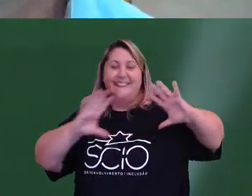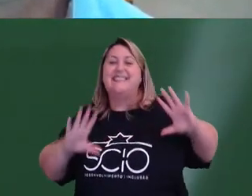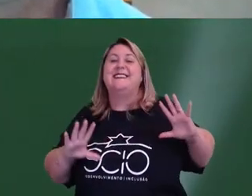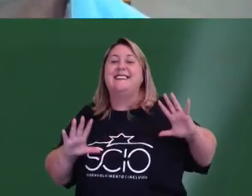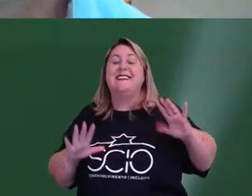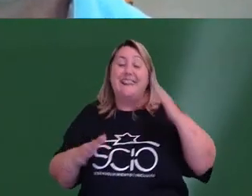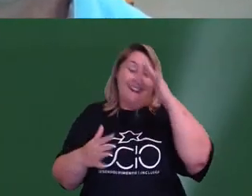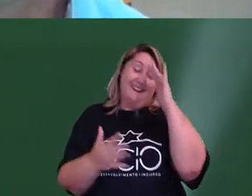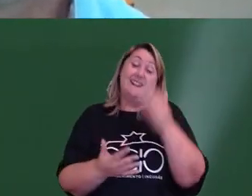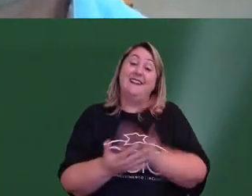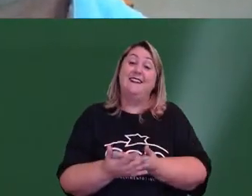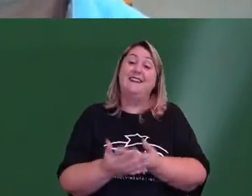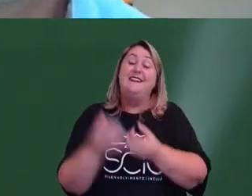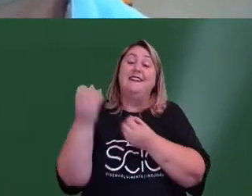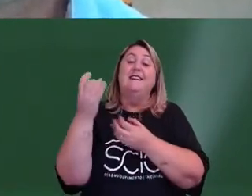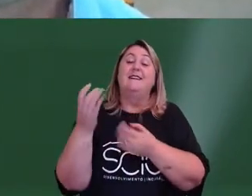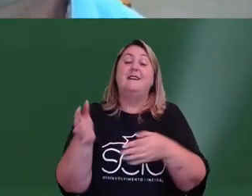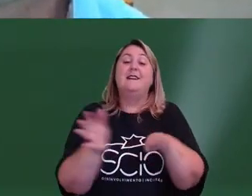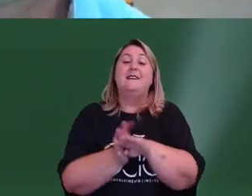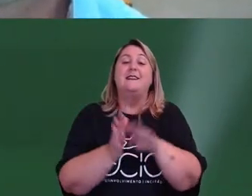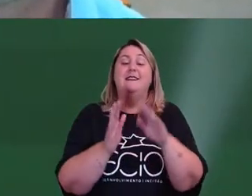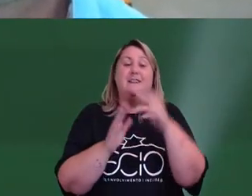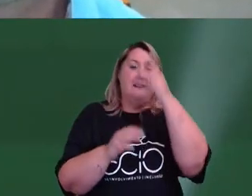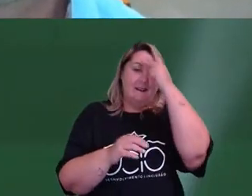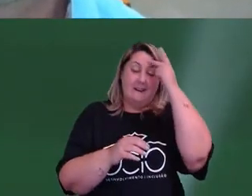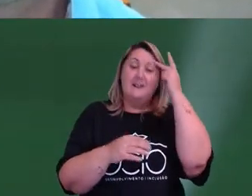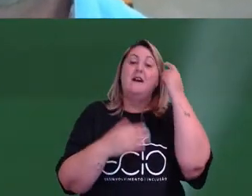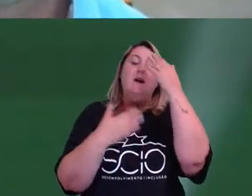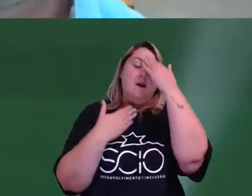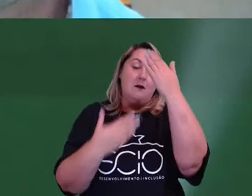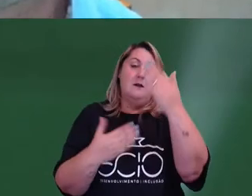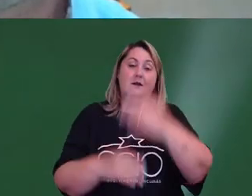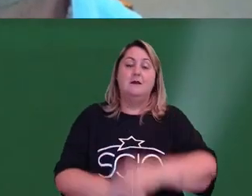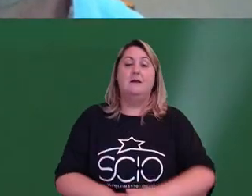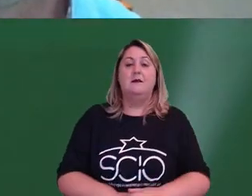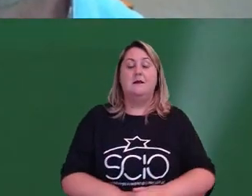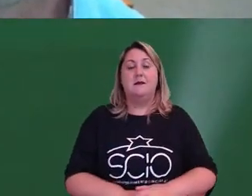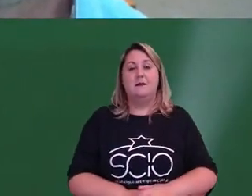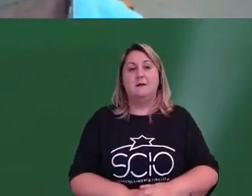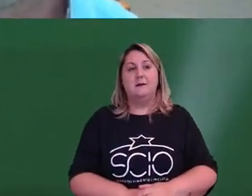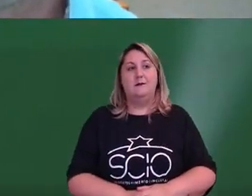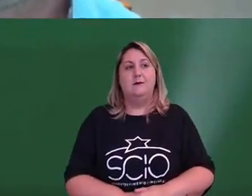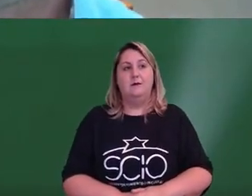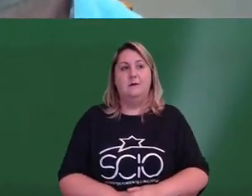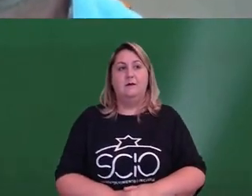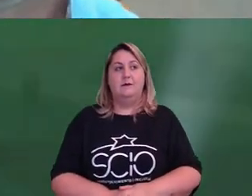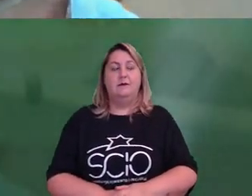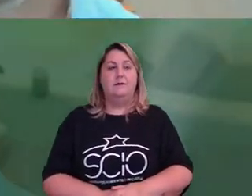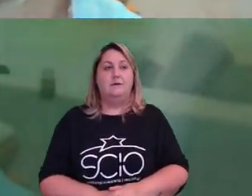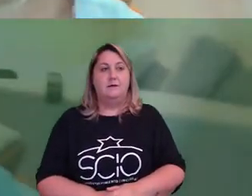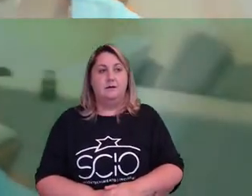que a mensagem está chegando para as pessoas. Muito obrigado, Luiz, a mensagem final é sua.